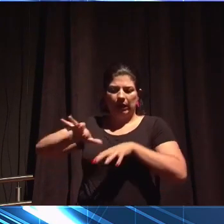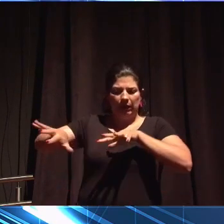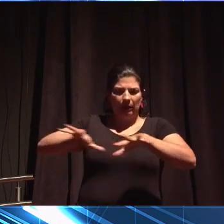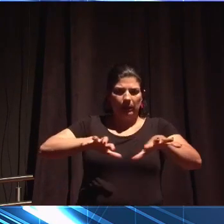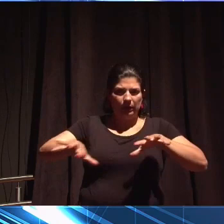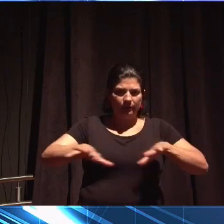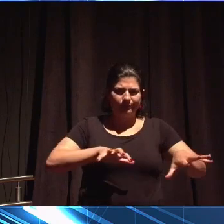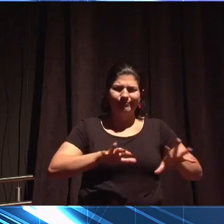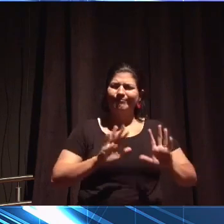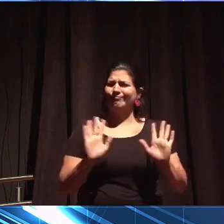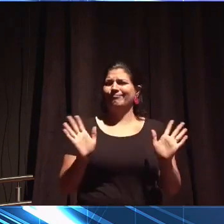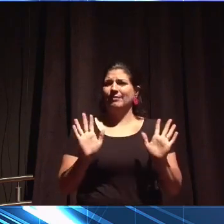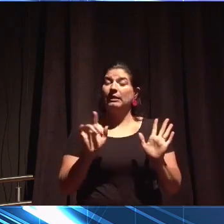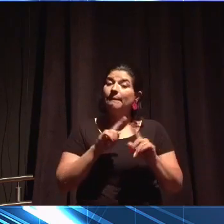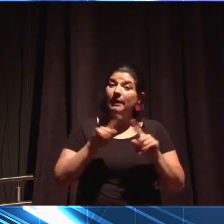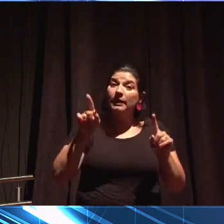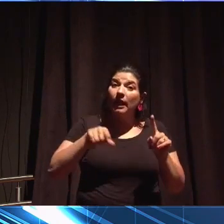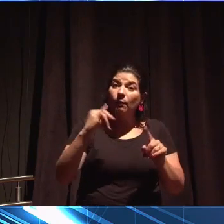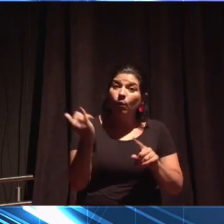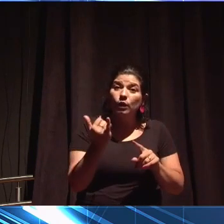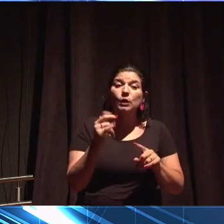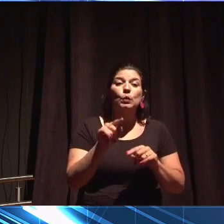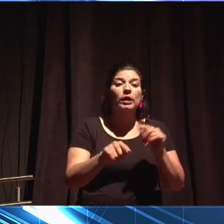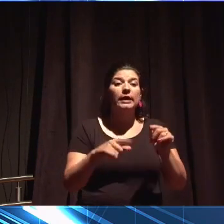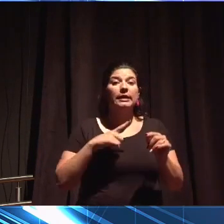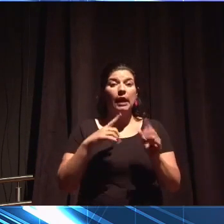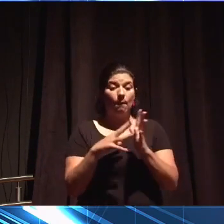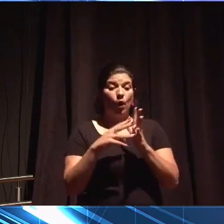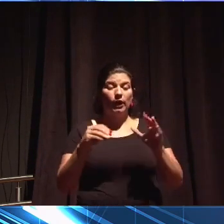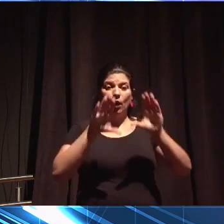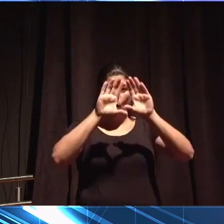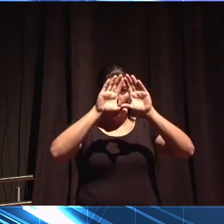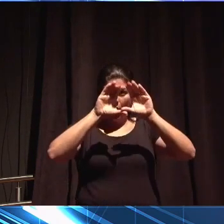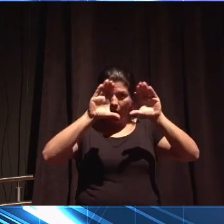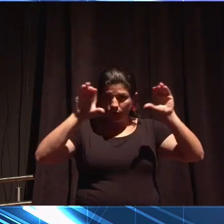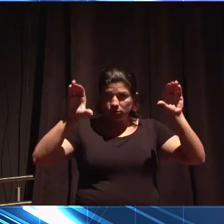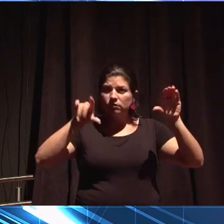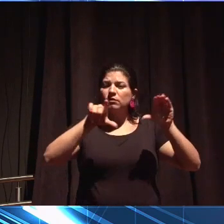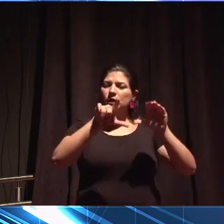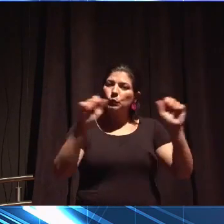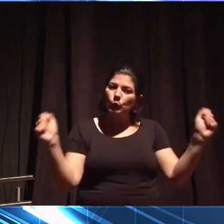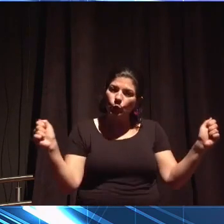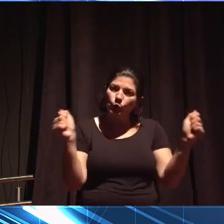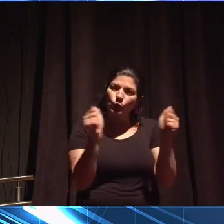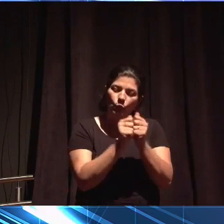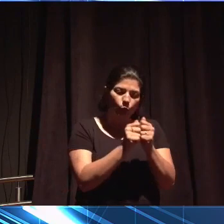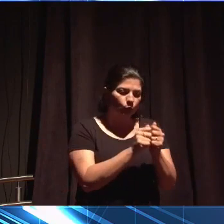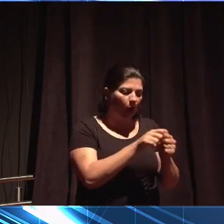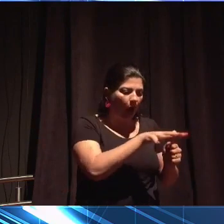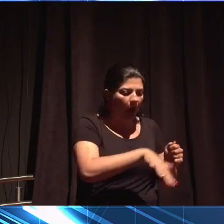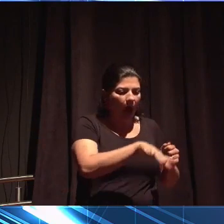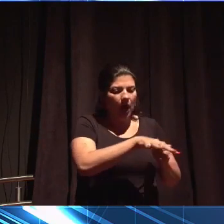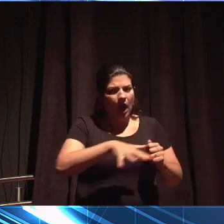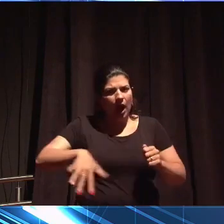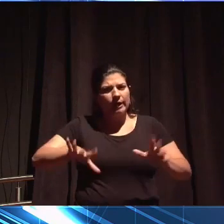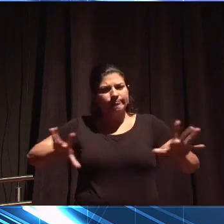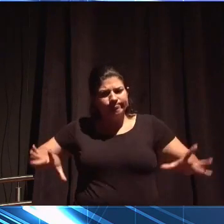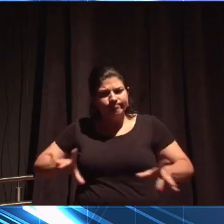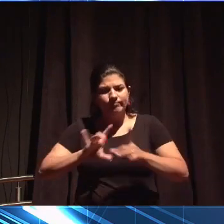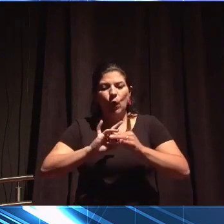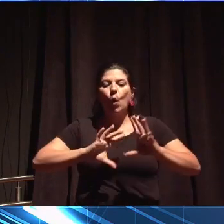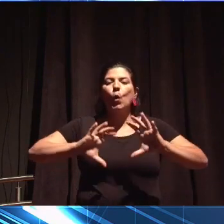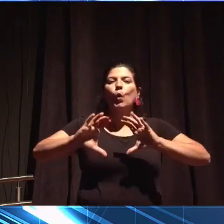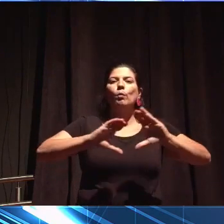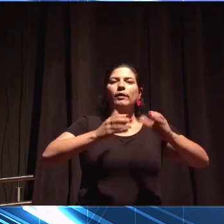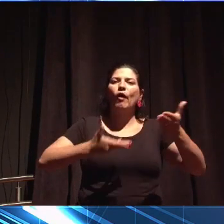deles ali. Mas é importante que, quando você vem para um modelo de cloud, você tenha uma junção e tenha uma comunicação fluida aí